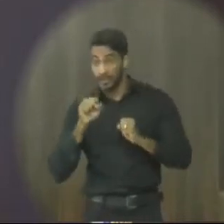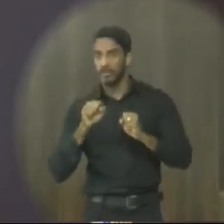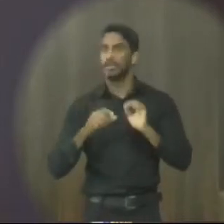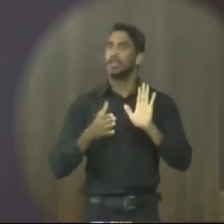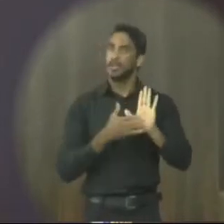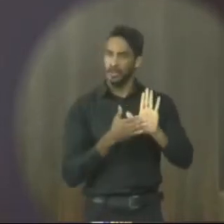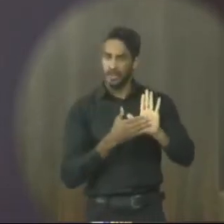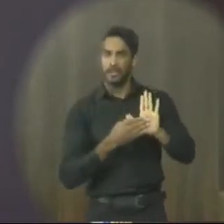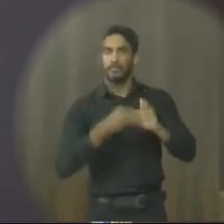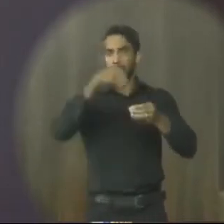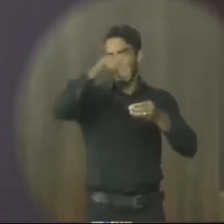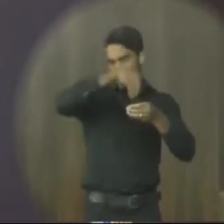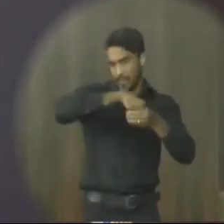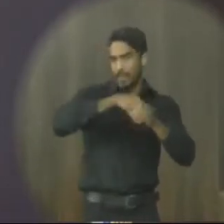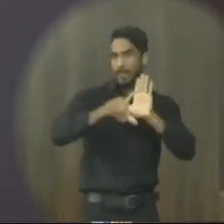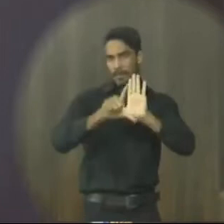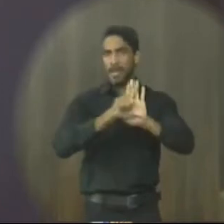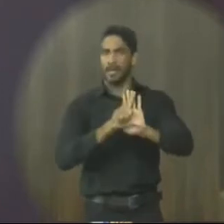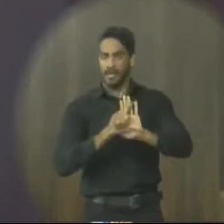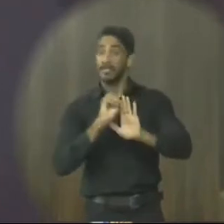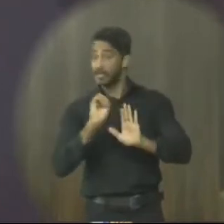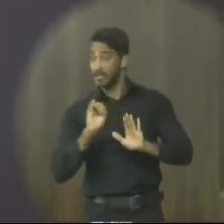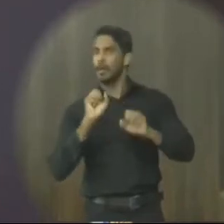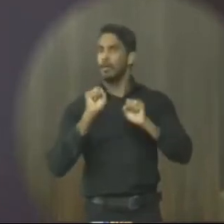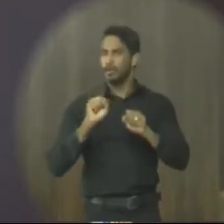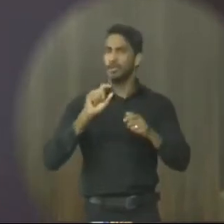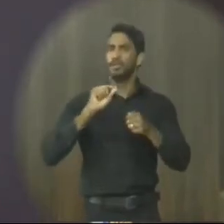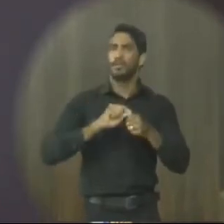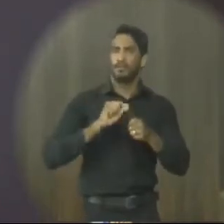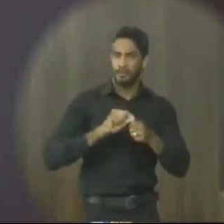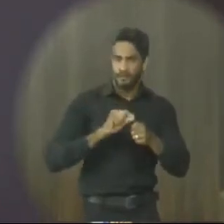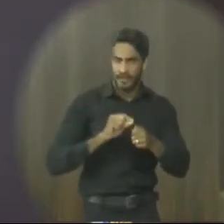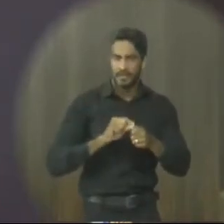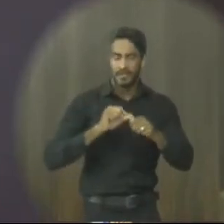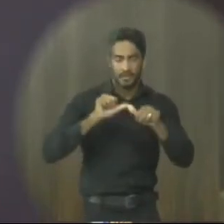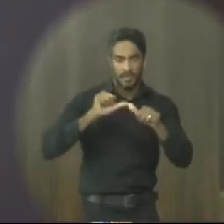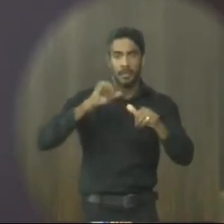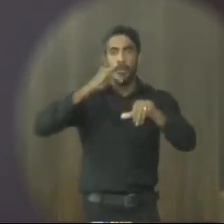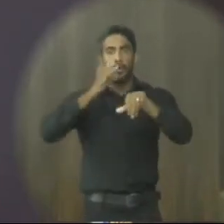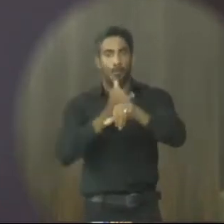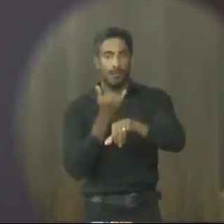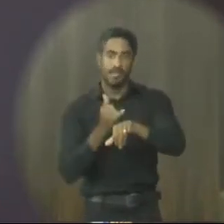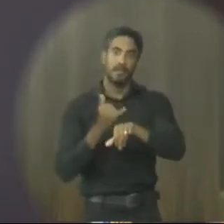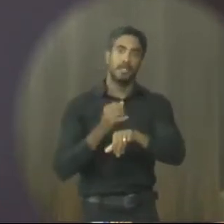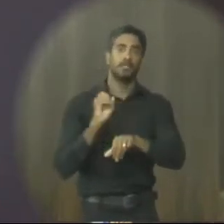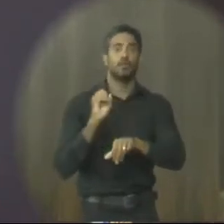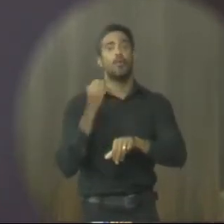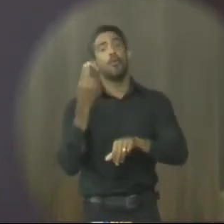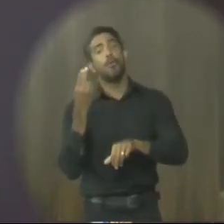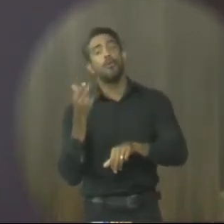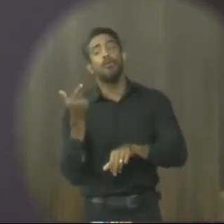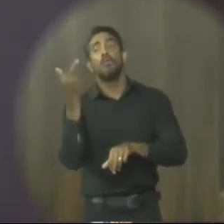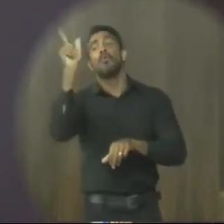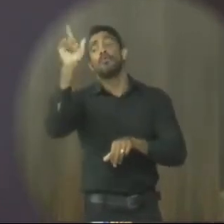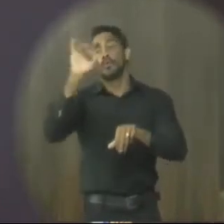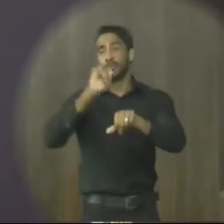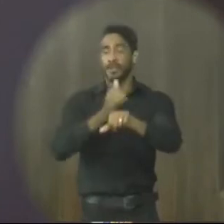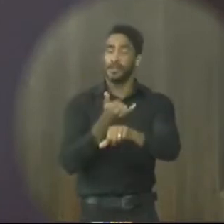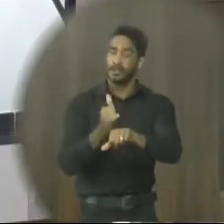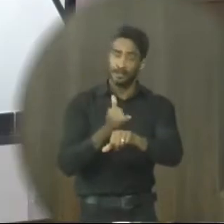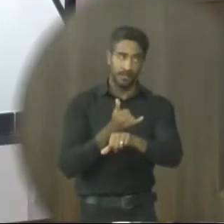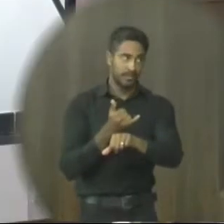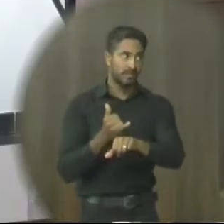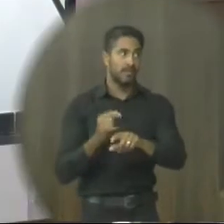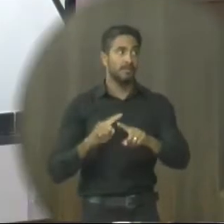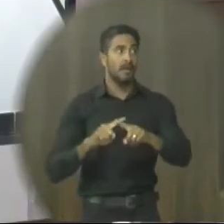né, o que pode ser feito, se isso pode realmente vir a ser uma alternativa ou buscar uma outra alternativa. Né, mas,